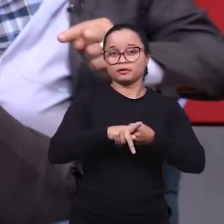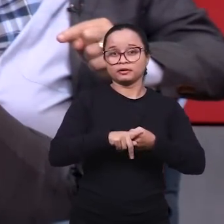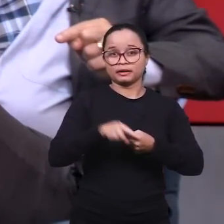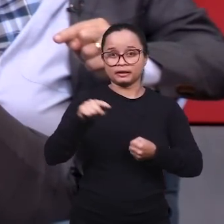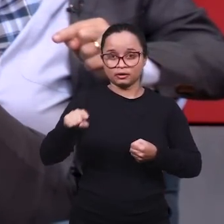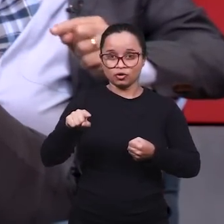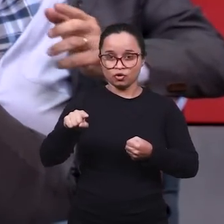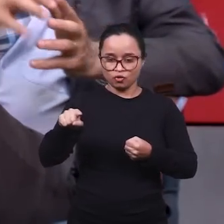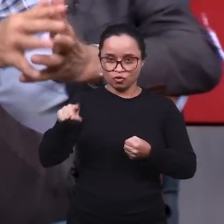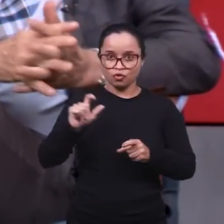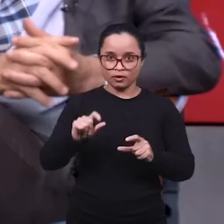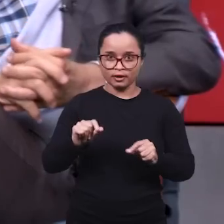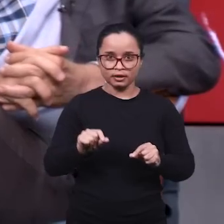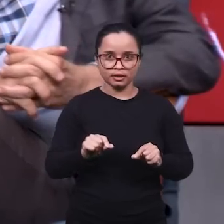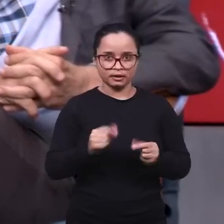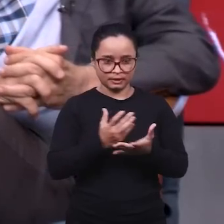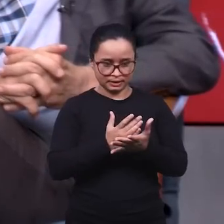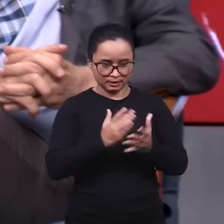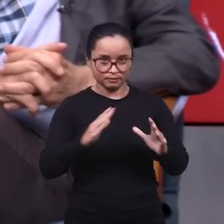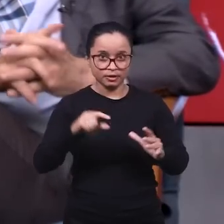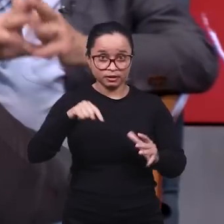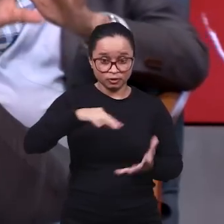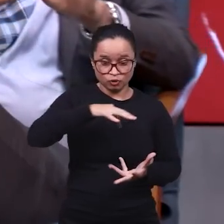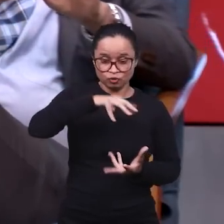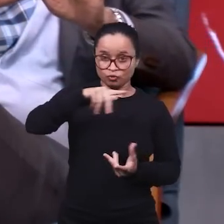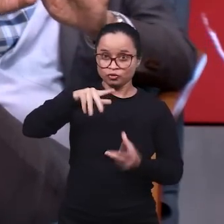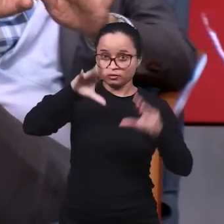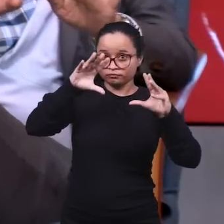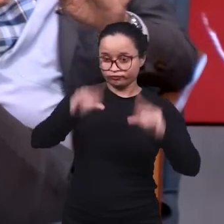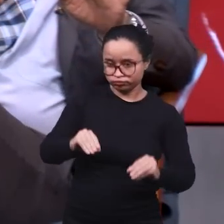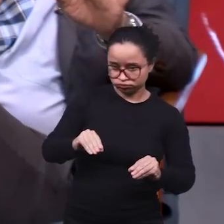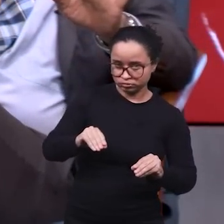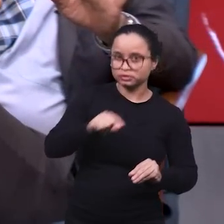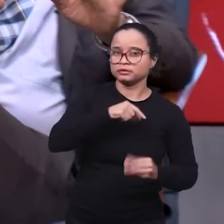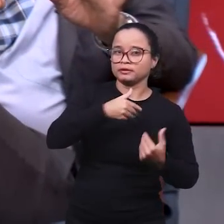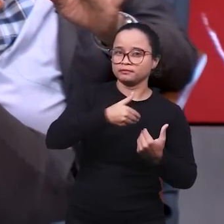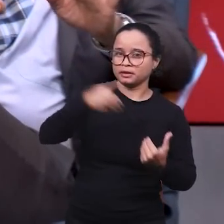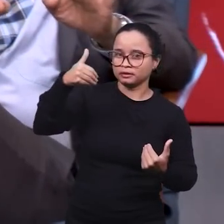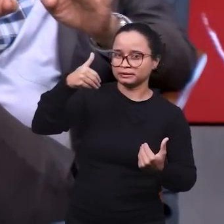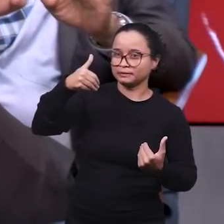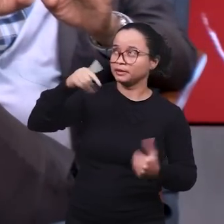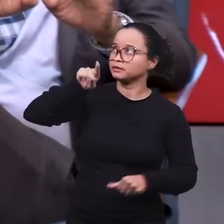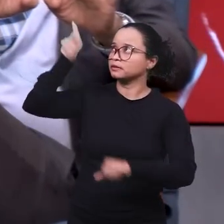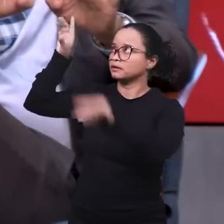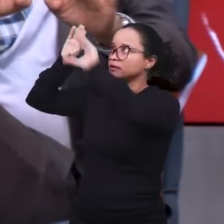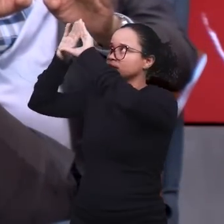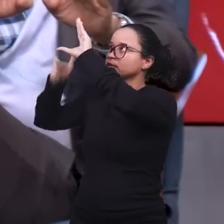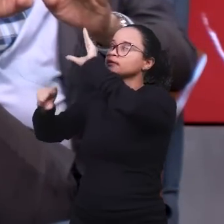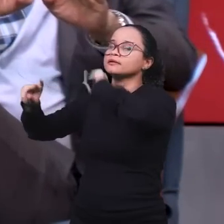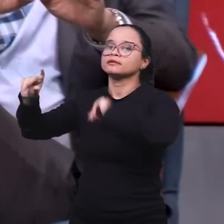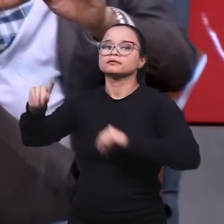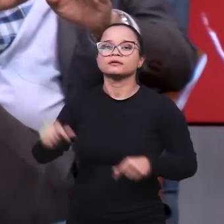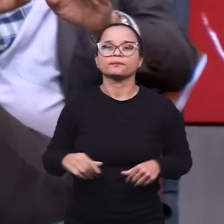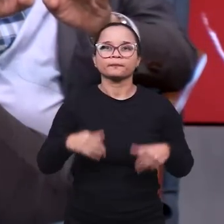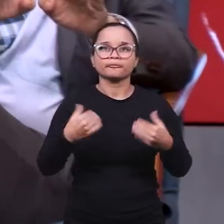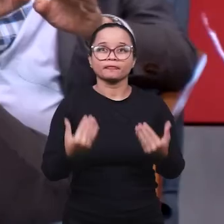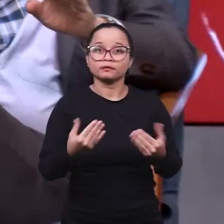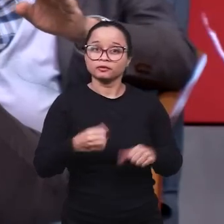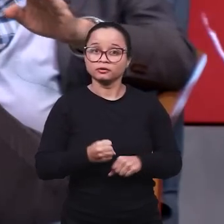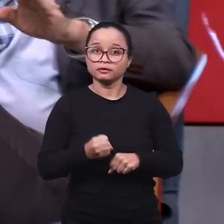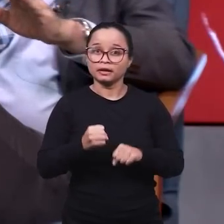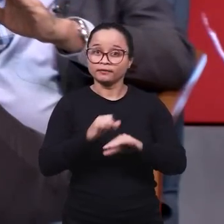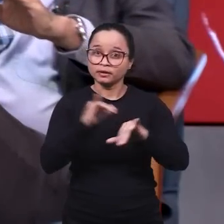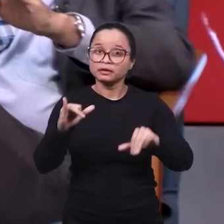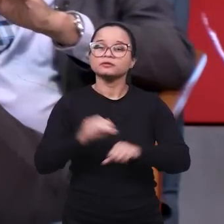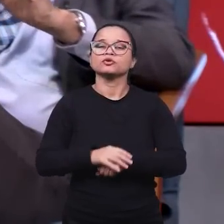terra será desligado no céu. Eu não estou me referindo a ministério de servos